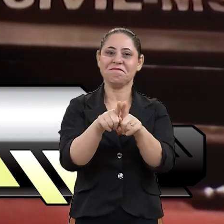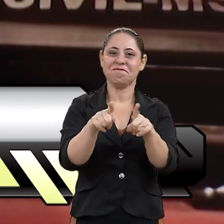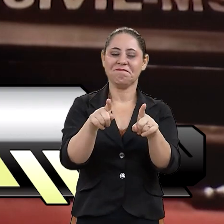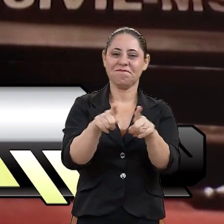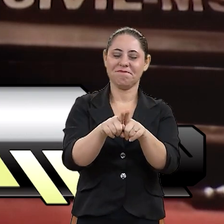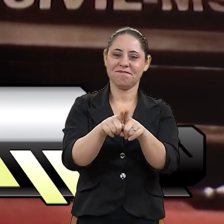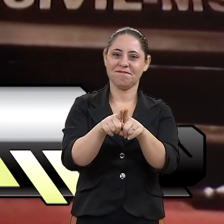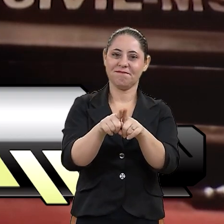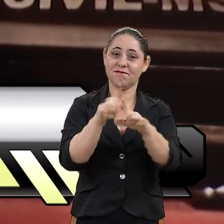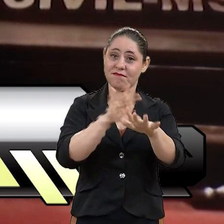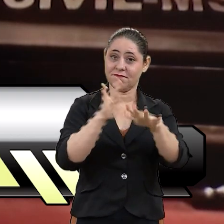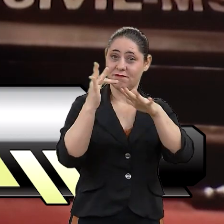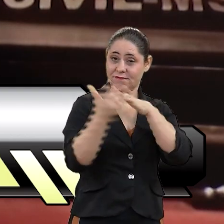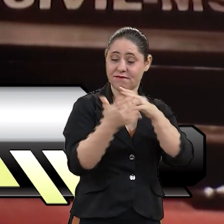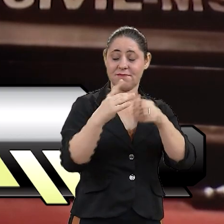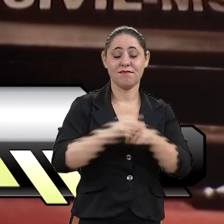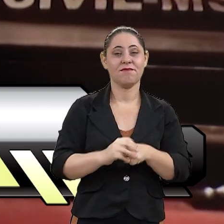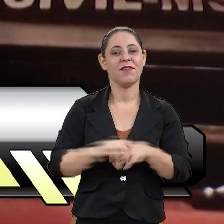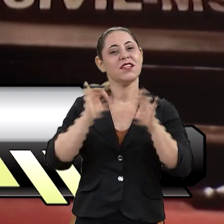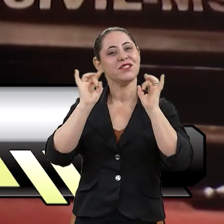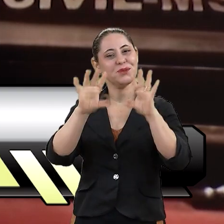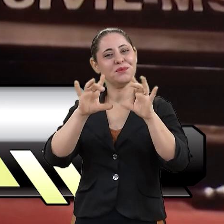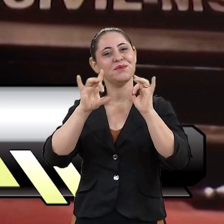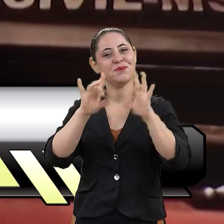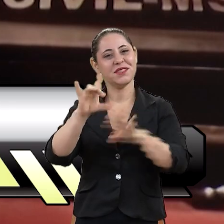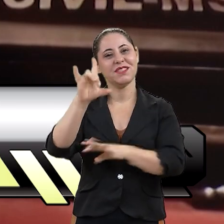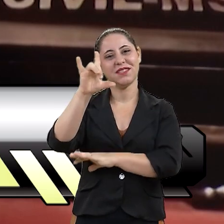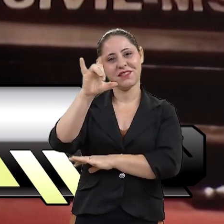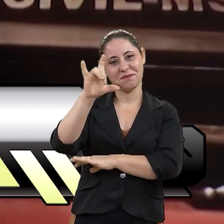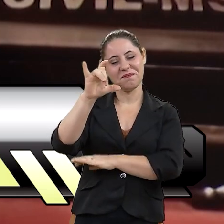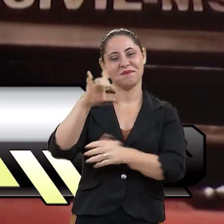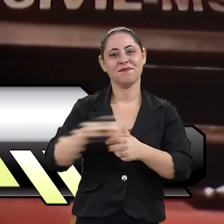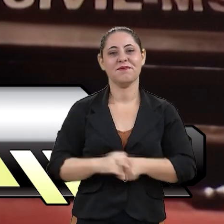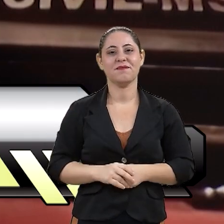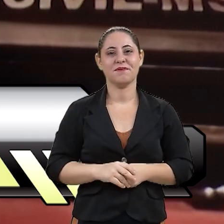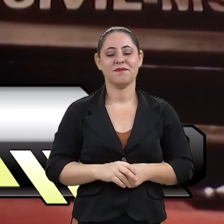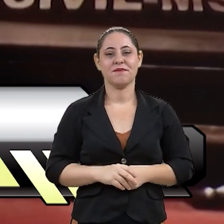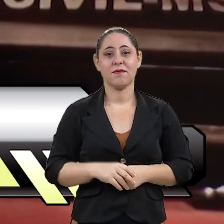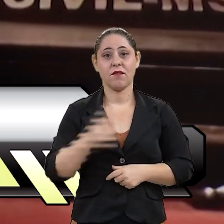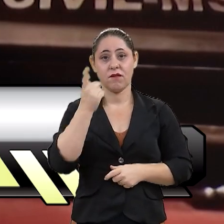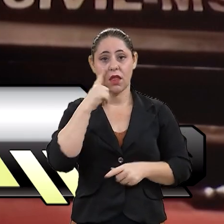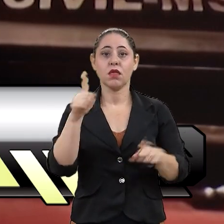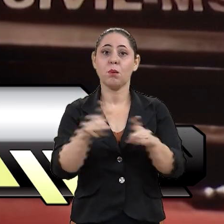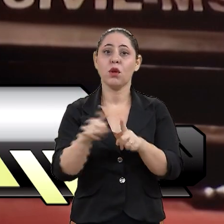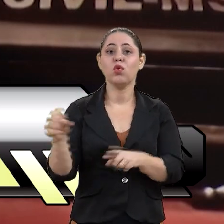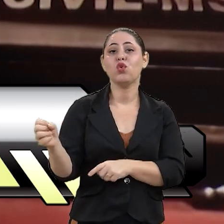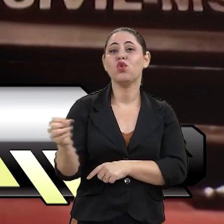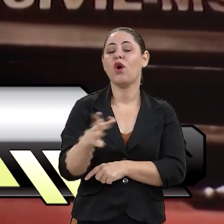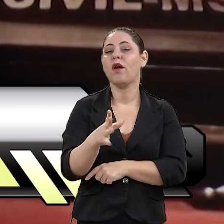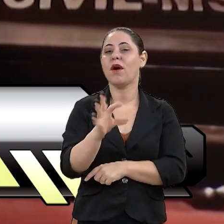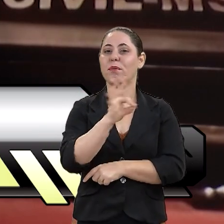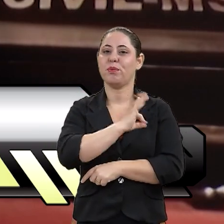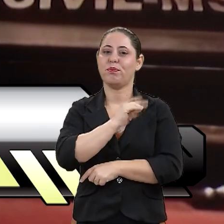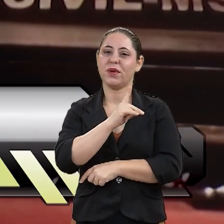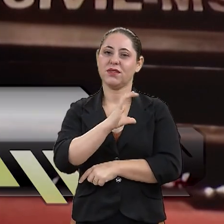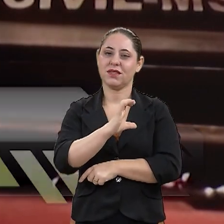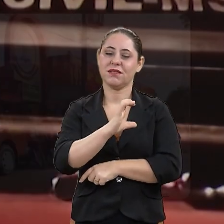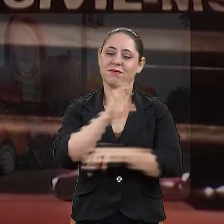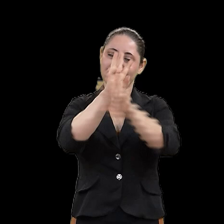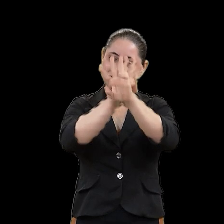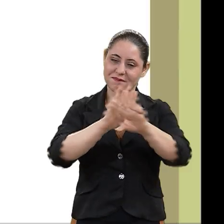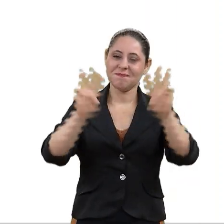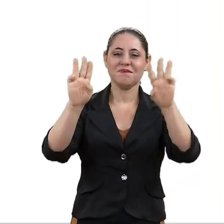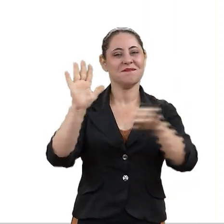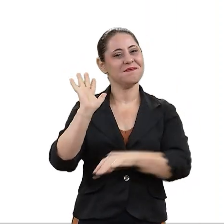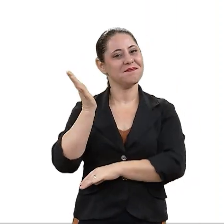redes sociais, em especial pelo Instagram. Veja também as novidades da Polícia Civil em nosso site. Até a próxima!